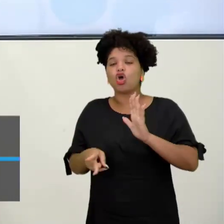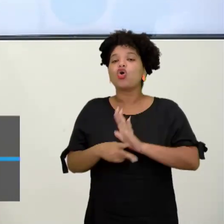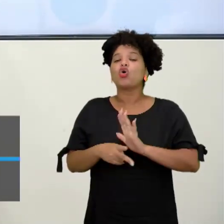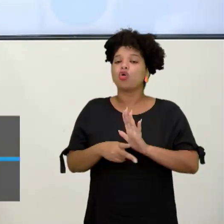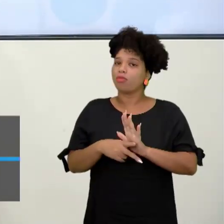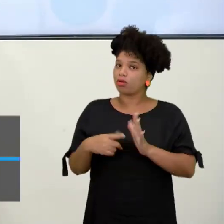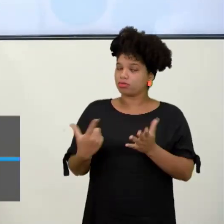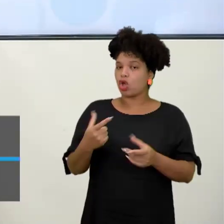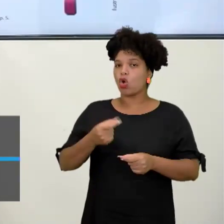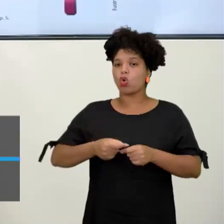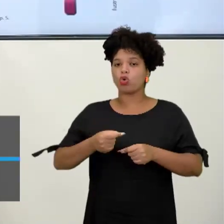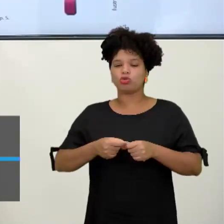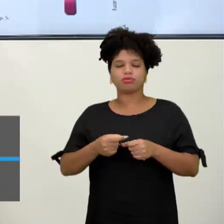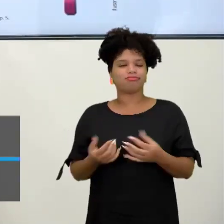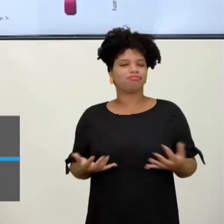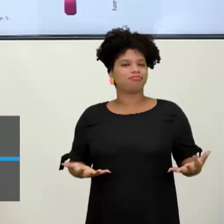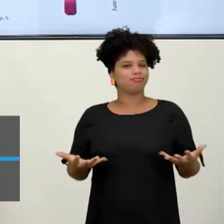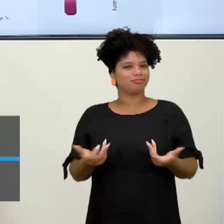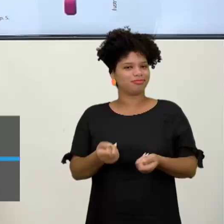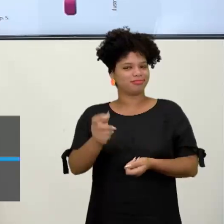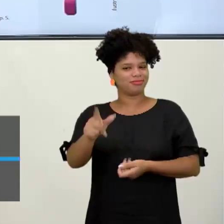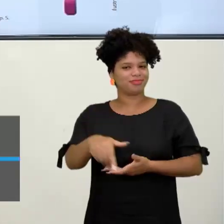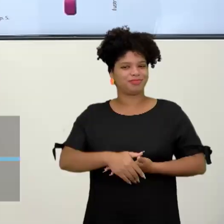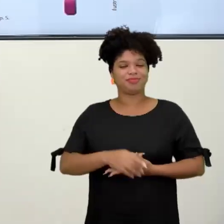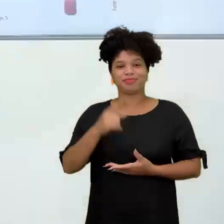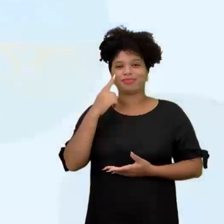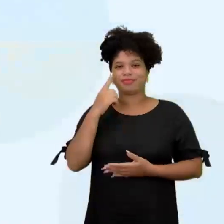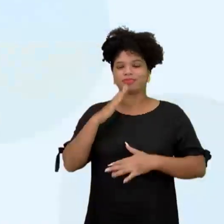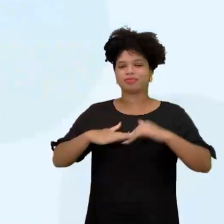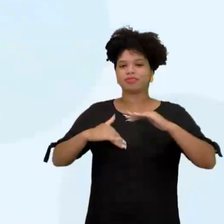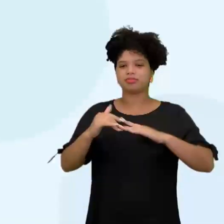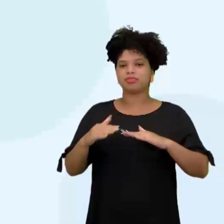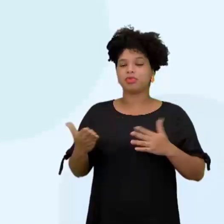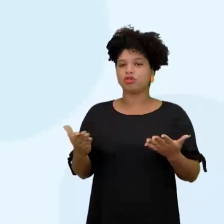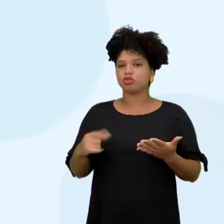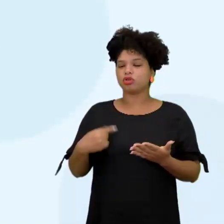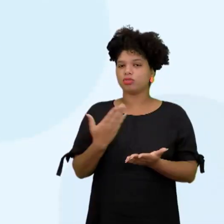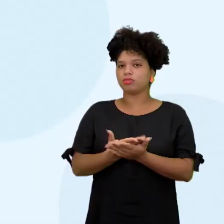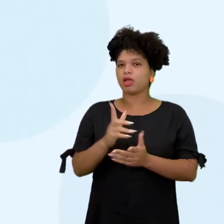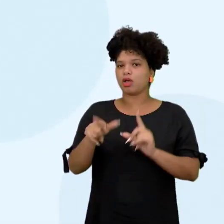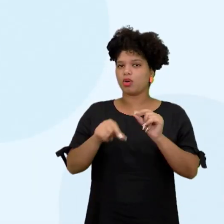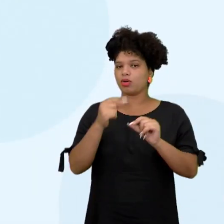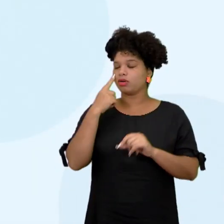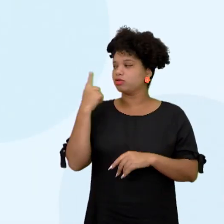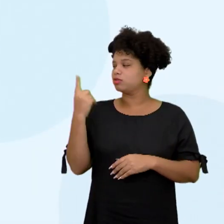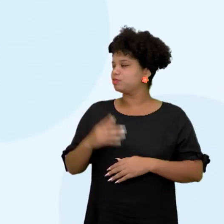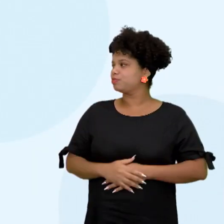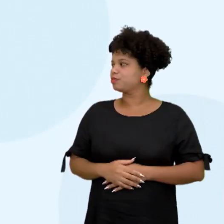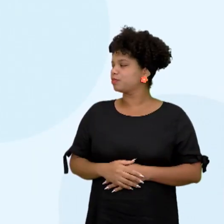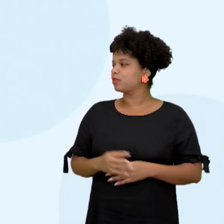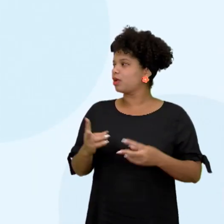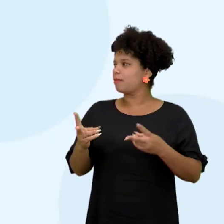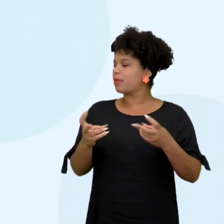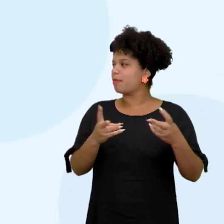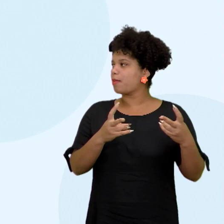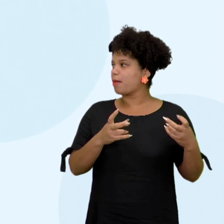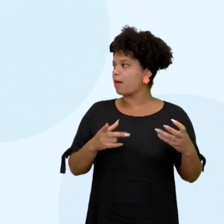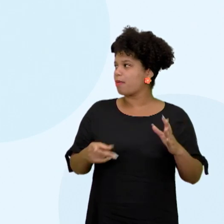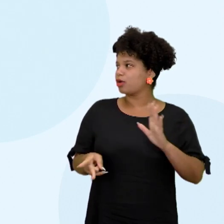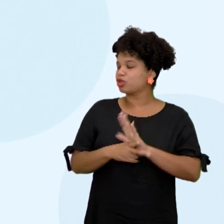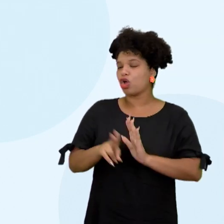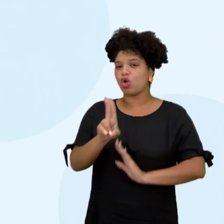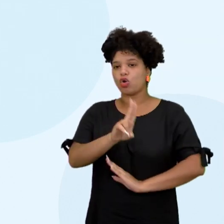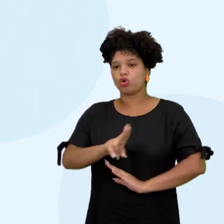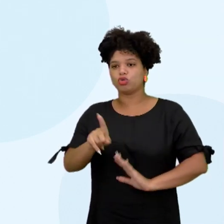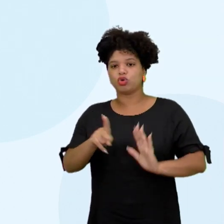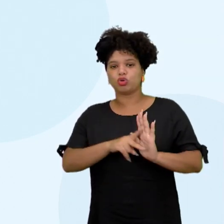nosso Arduino maravilhoso. Então, a habilidade que a gente vai usar nessa aula é caracterizar os materiais produzidos por intermédio